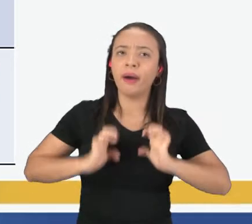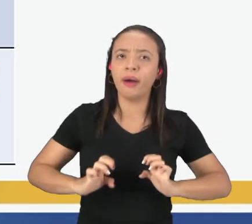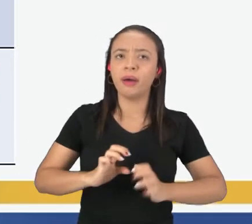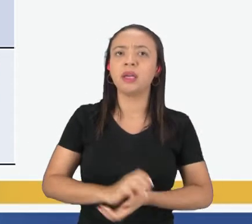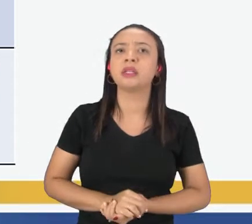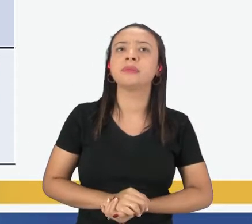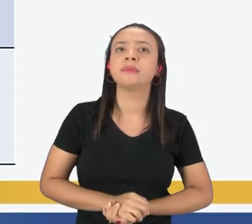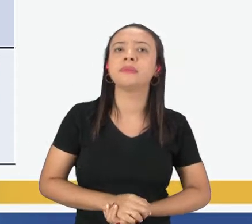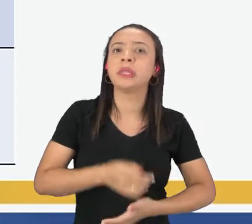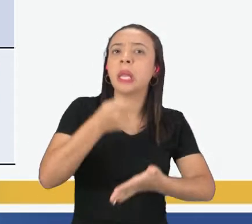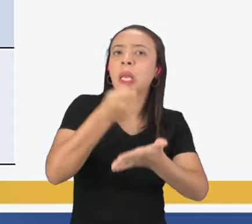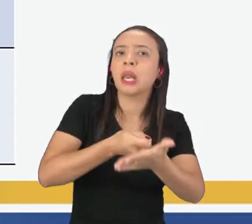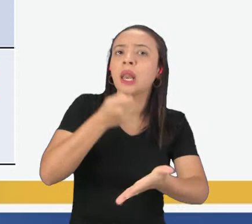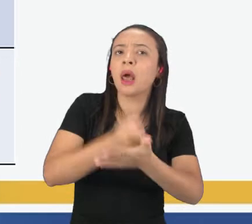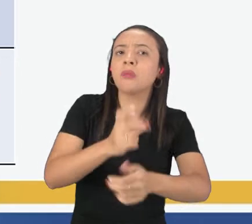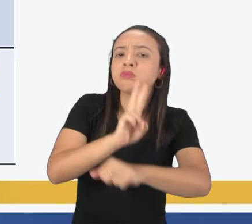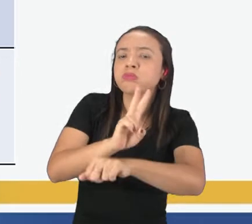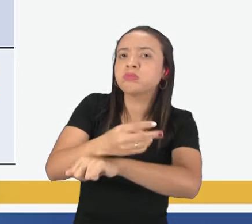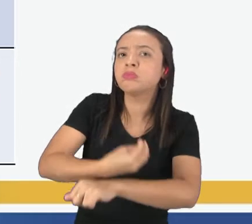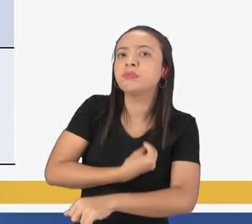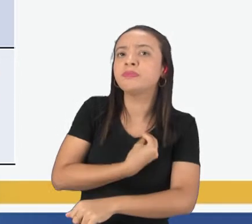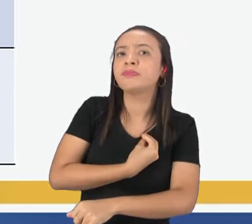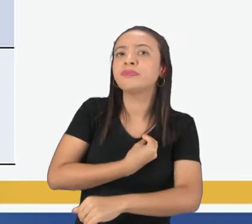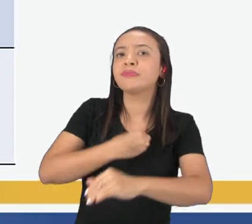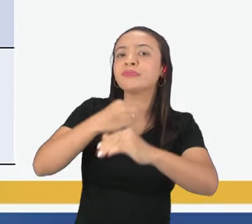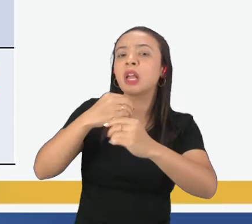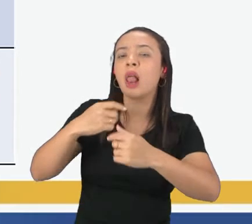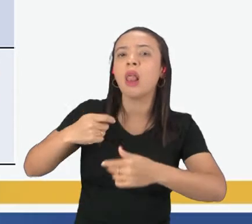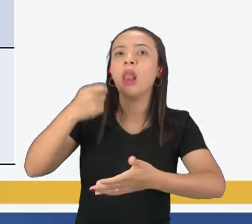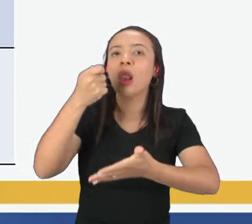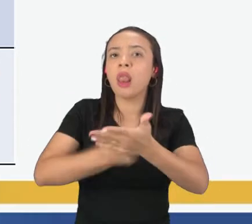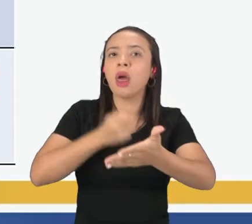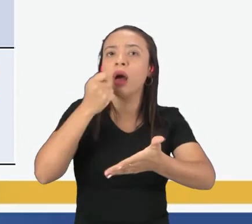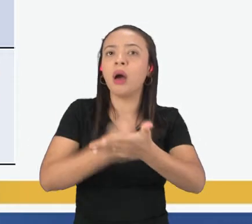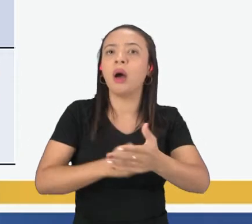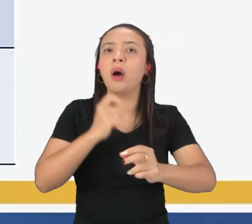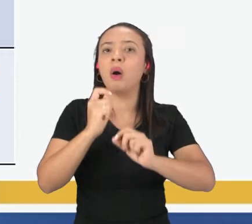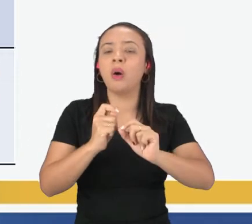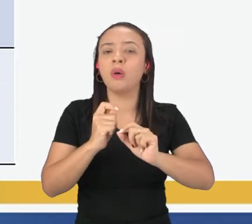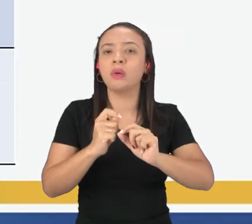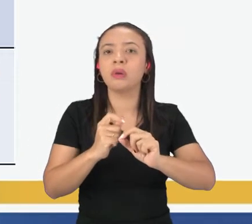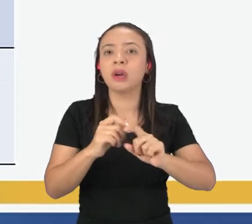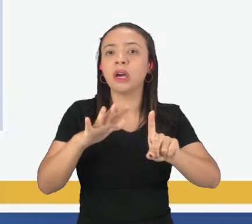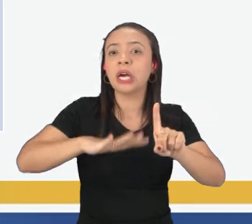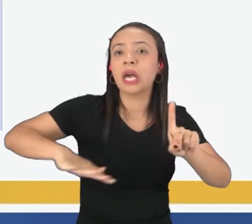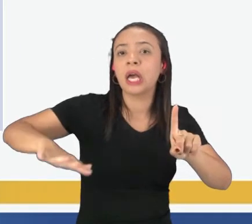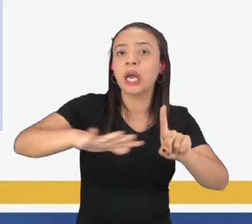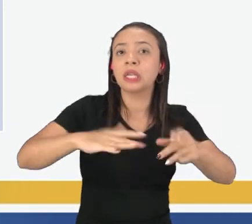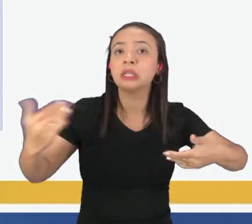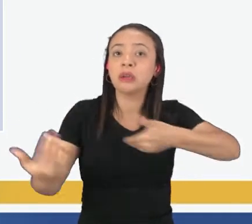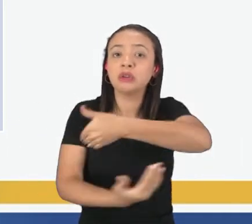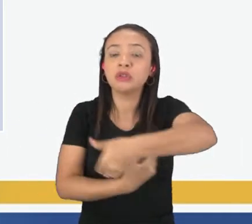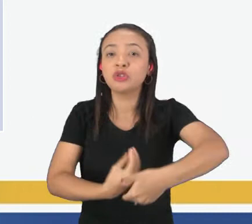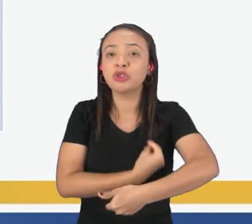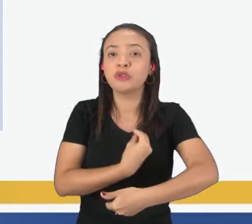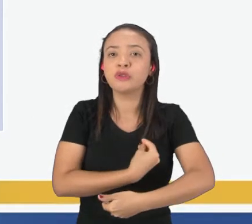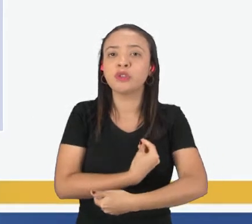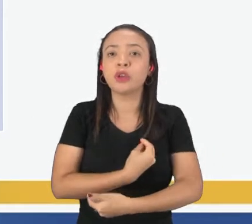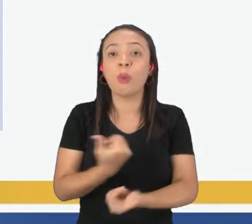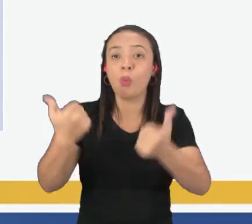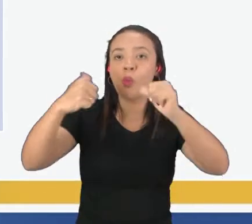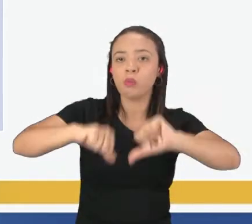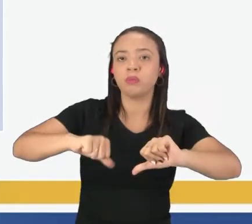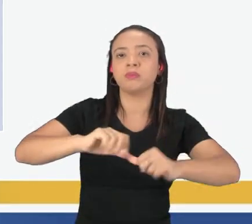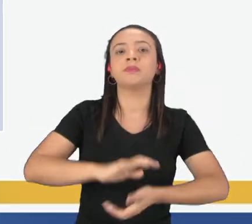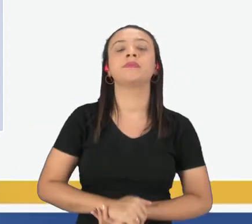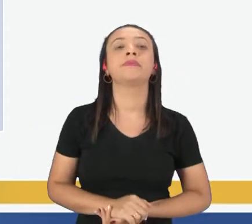E, com respeito à dignidade humana, combate contra condições sociais desumanas. Então, nós estamos fazendo uma equivalência